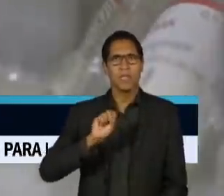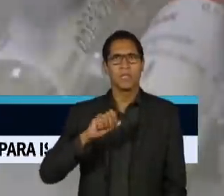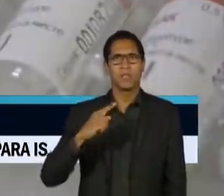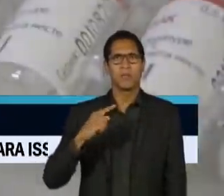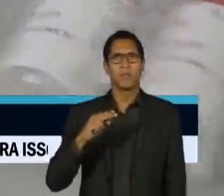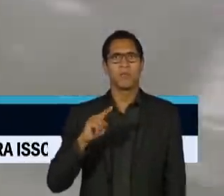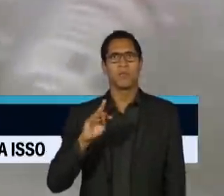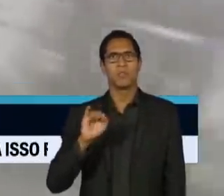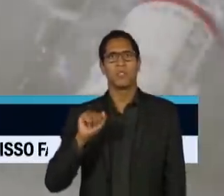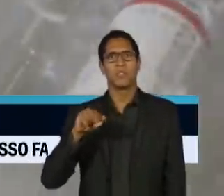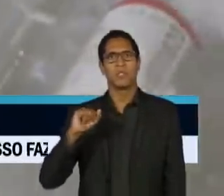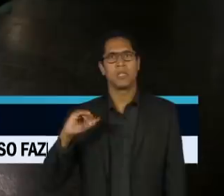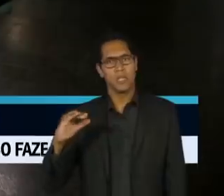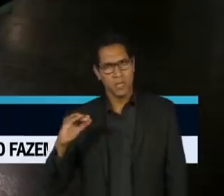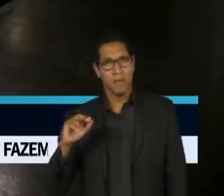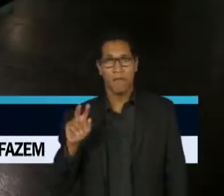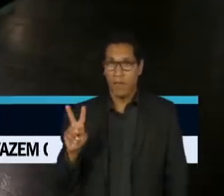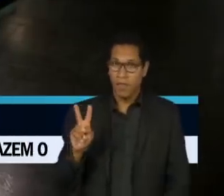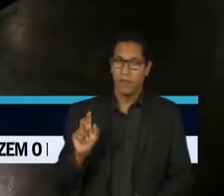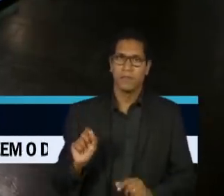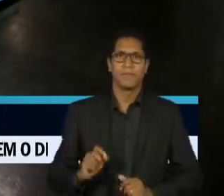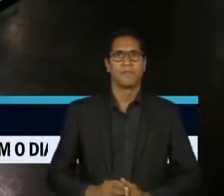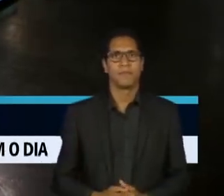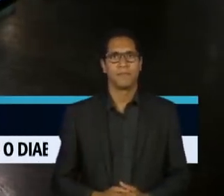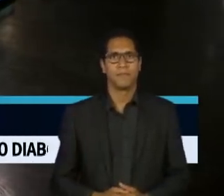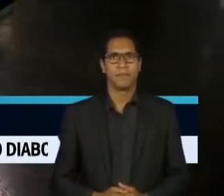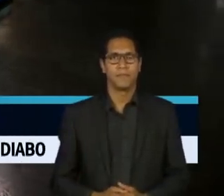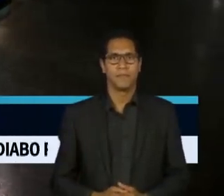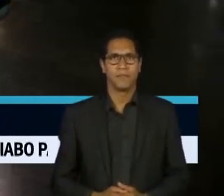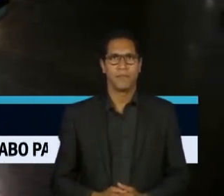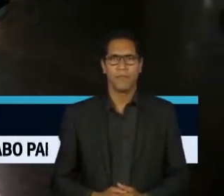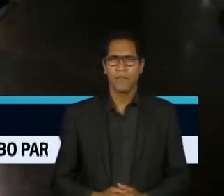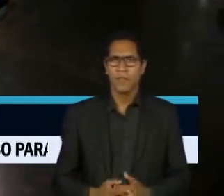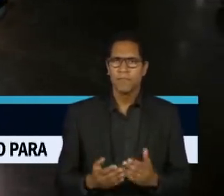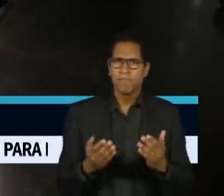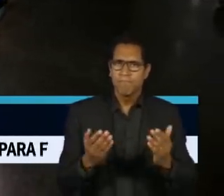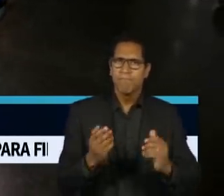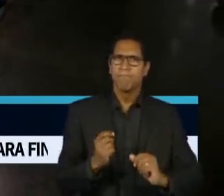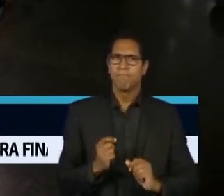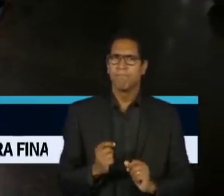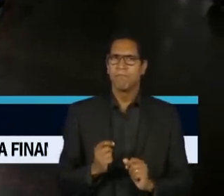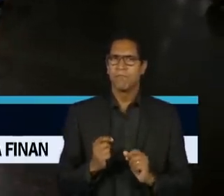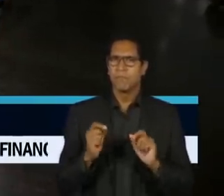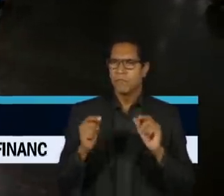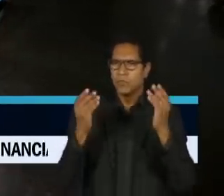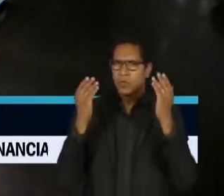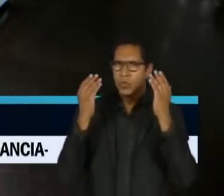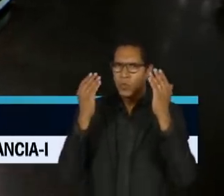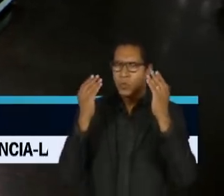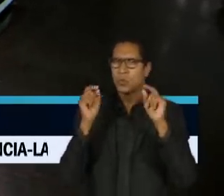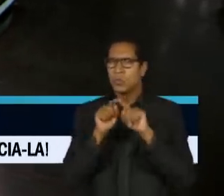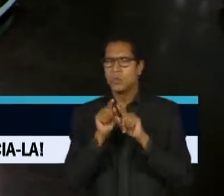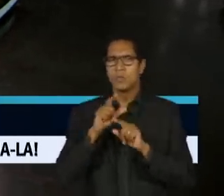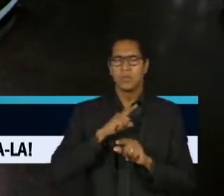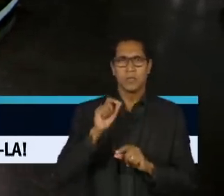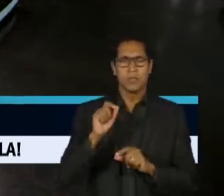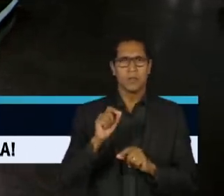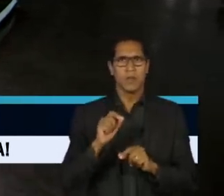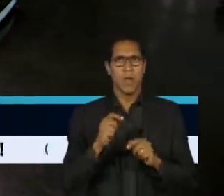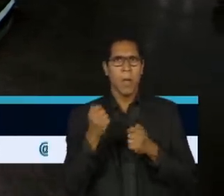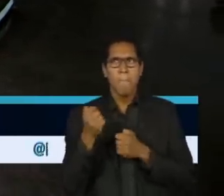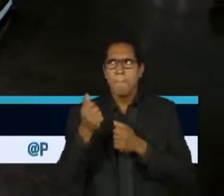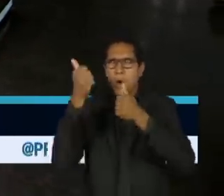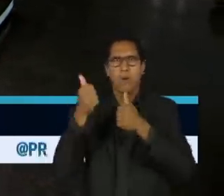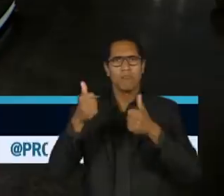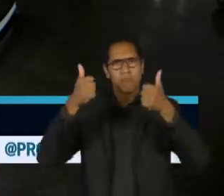desenvolvido internamente. Átila, é justificável esse cuidado que provoca esse cancelamento do Réveillon?